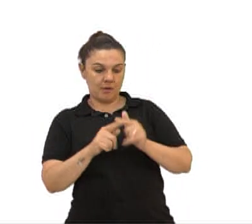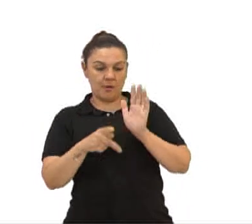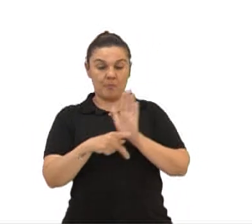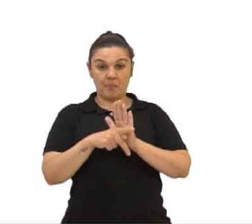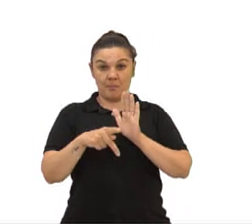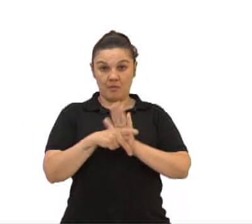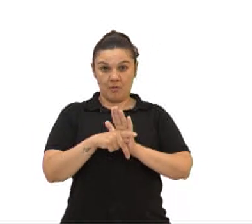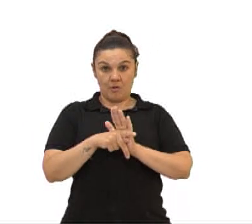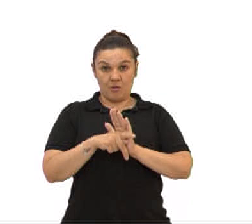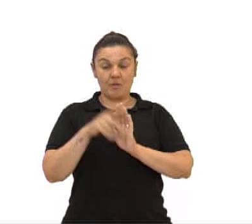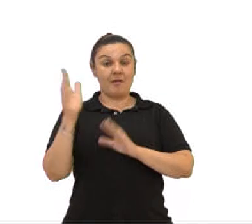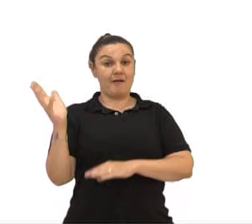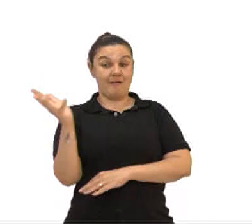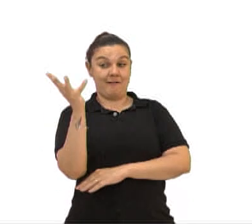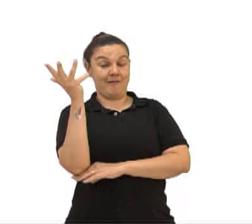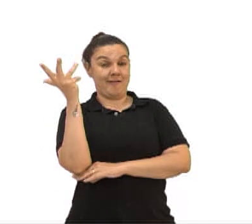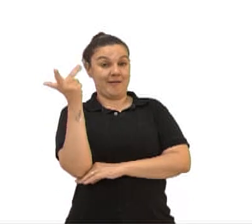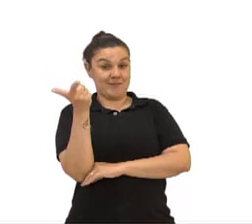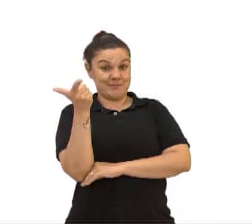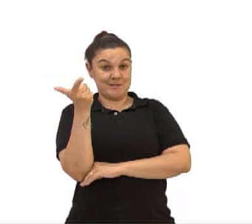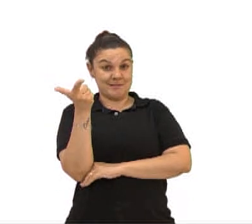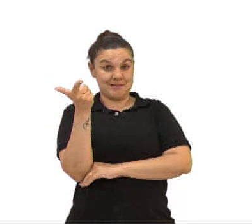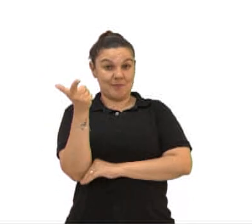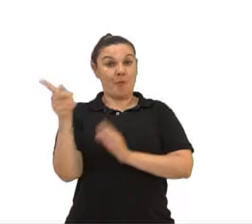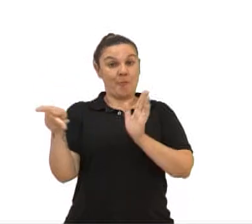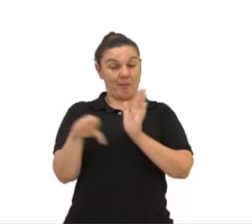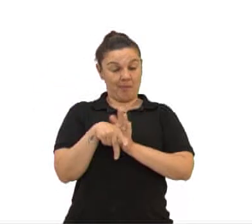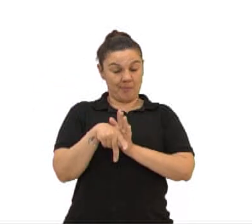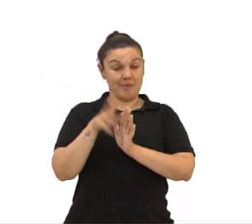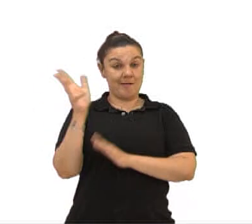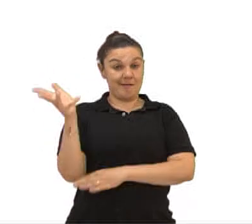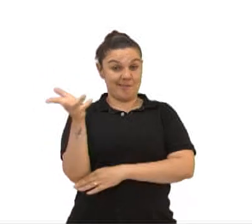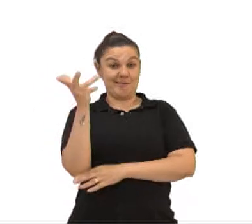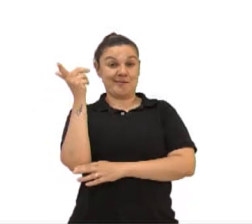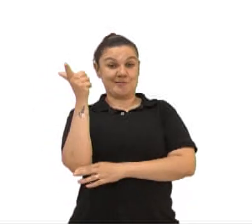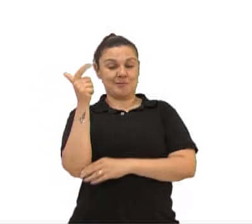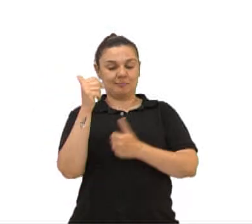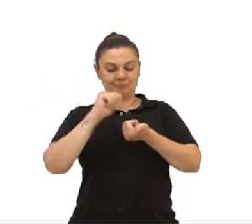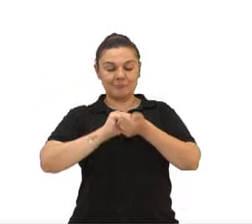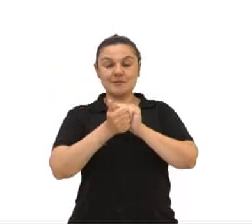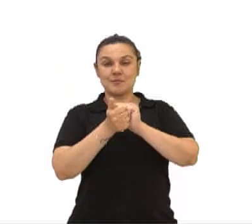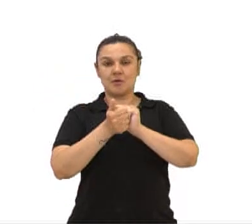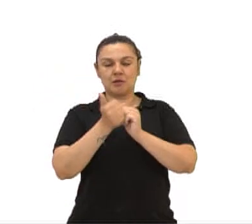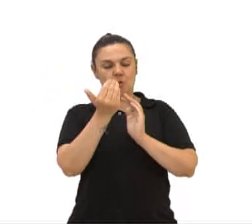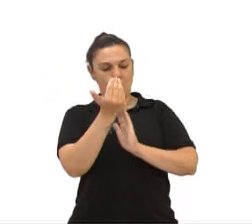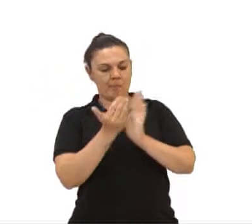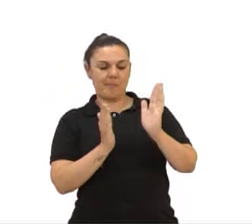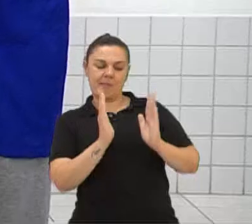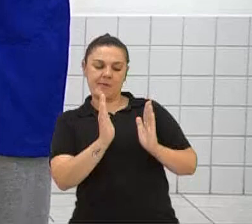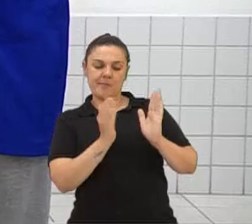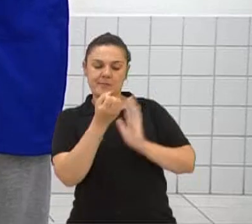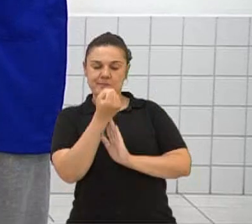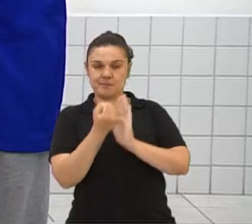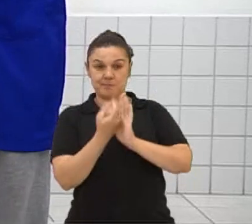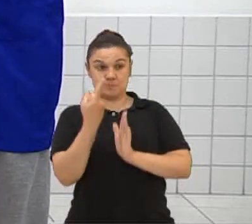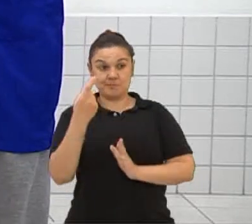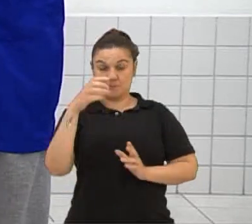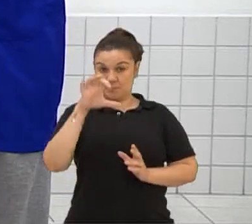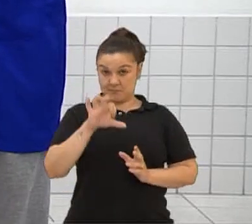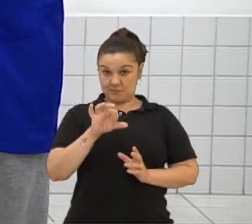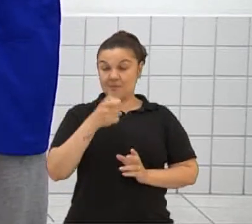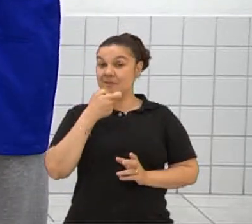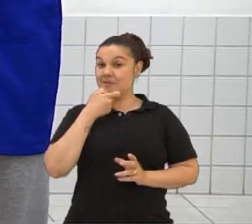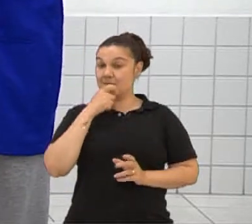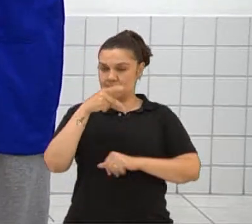eram organizados pelas associações esportivas naquela época. Que aí foi surgir ali nos meados do século XIX na Inglaterra. Mas não era um